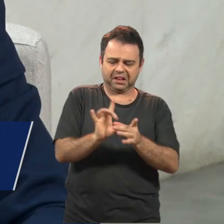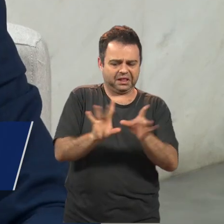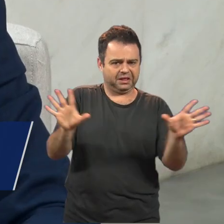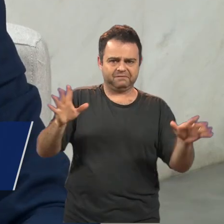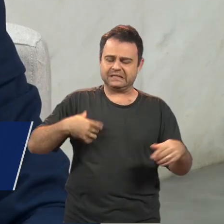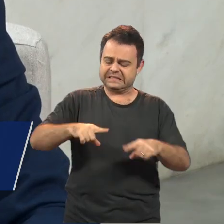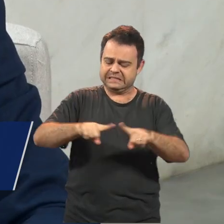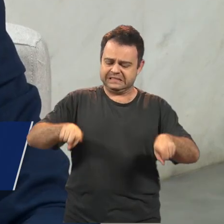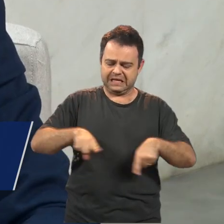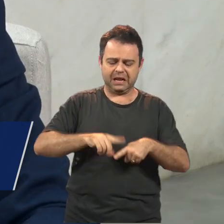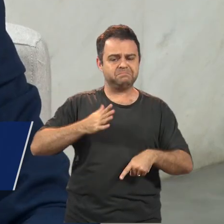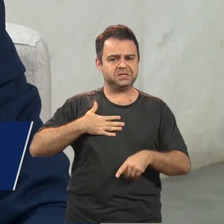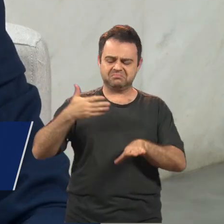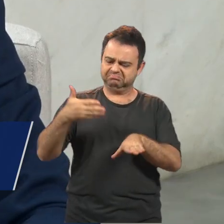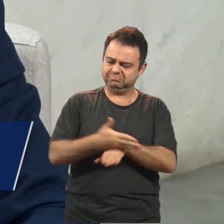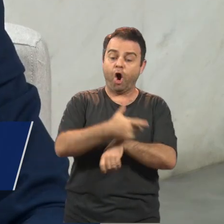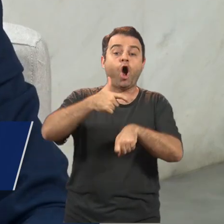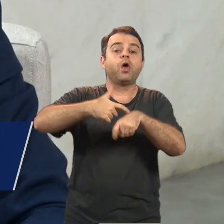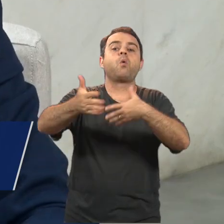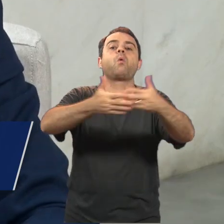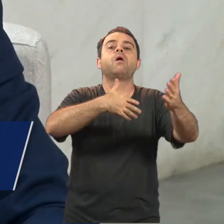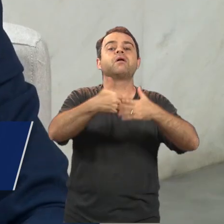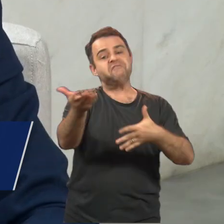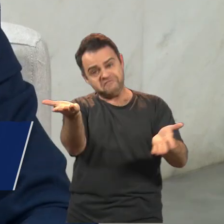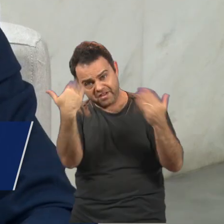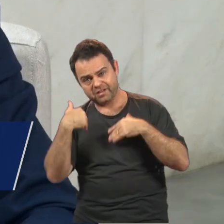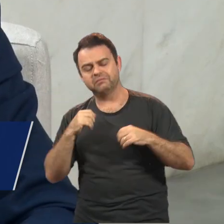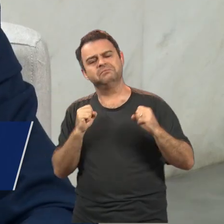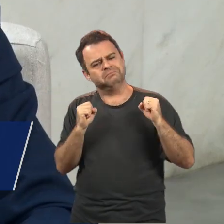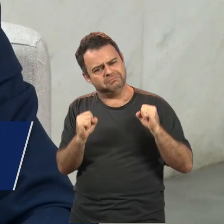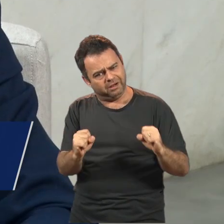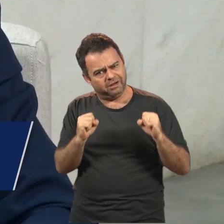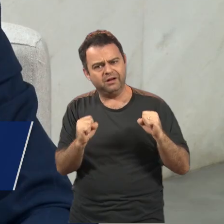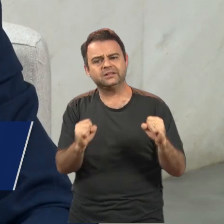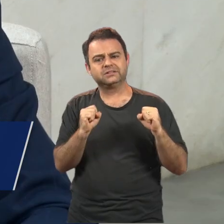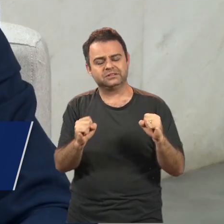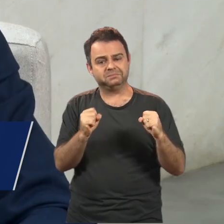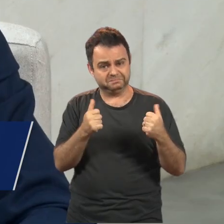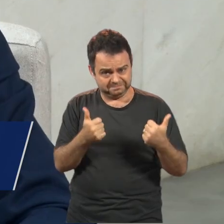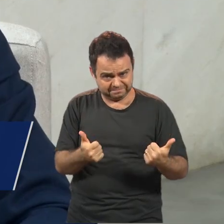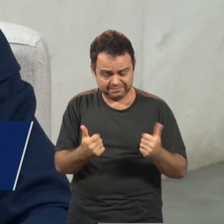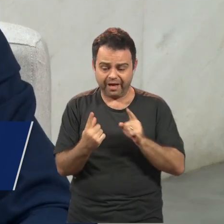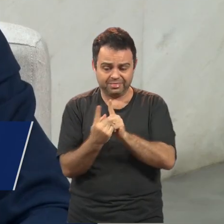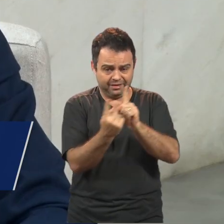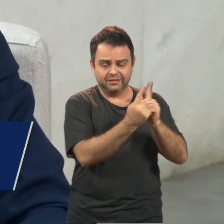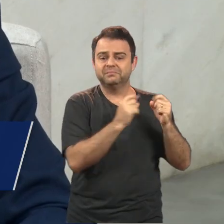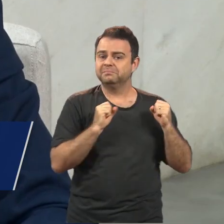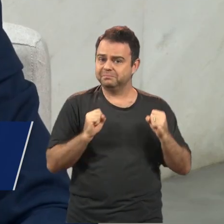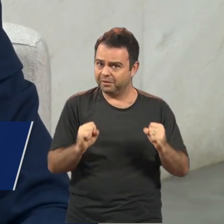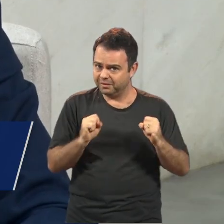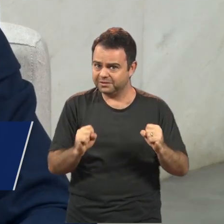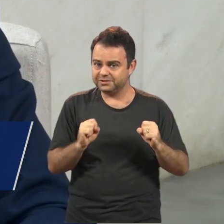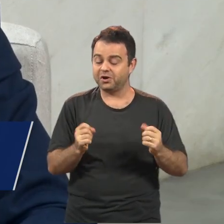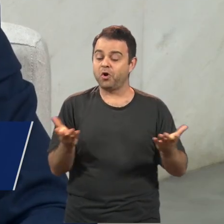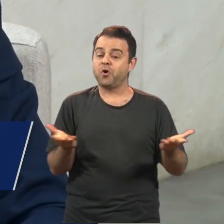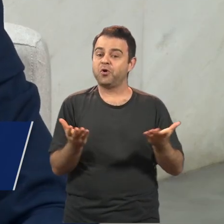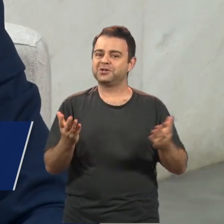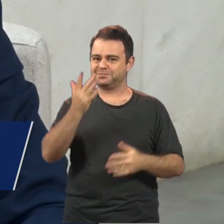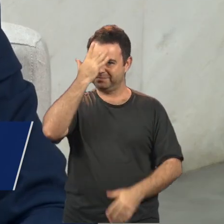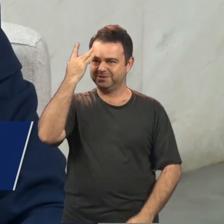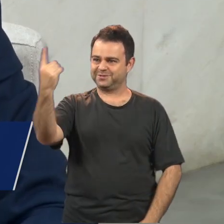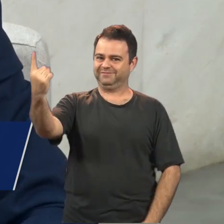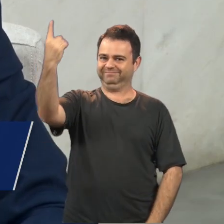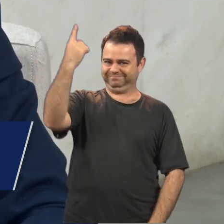quiser, nós estamos aqui para te atender. Hoje eu recebi um munícipe que no final ele falava assim, desculpe eu